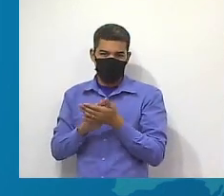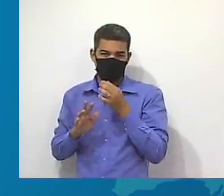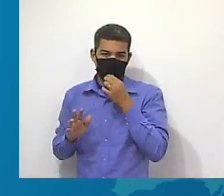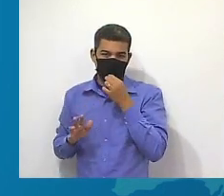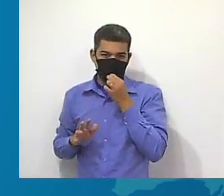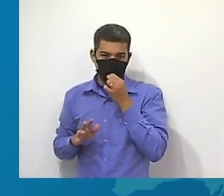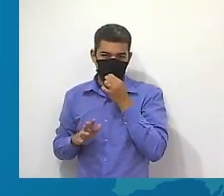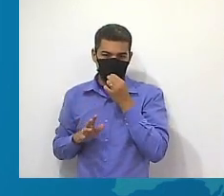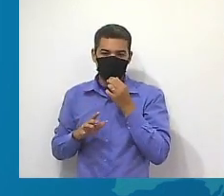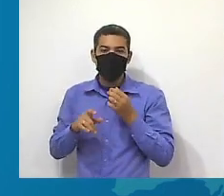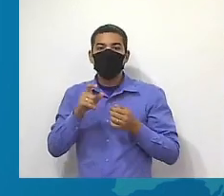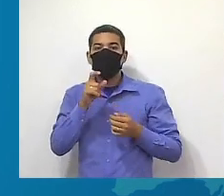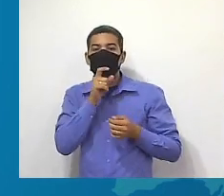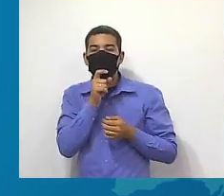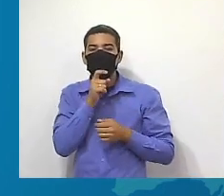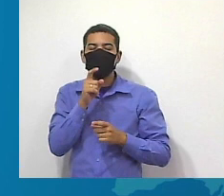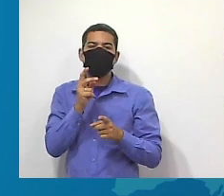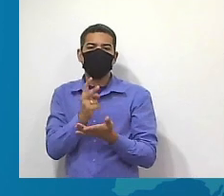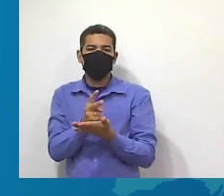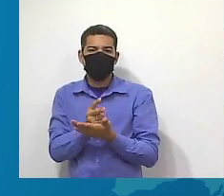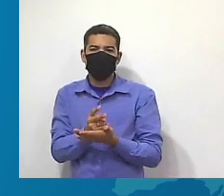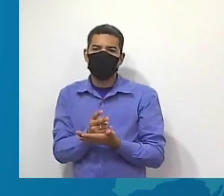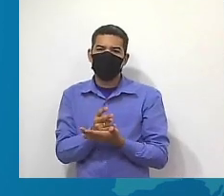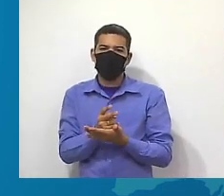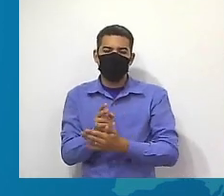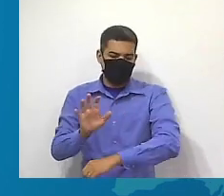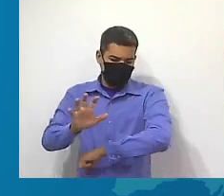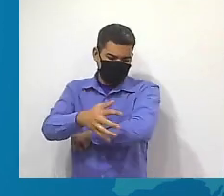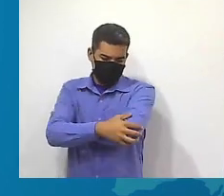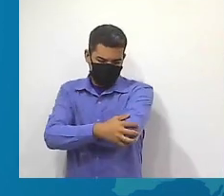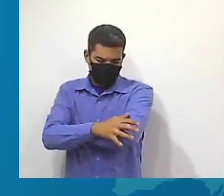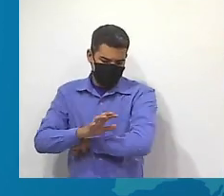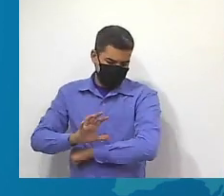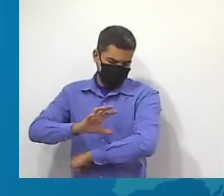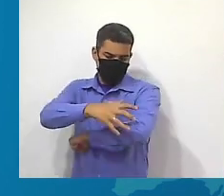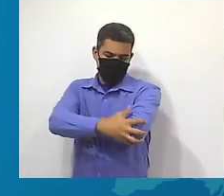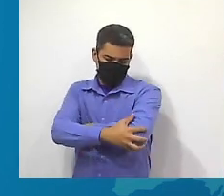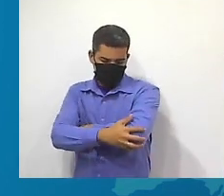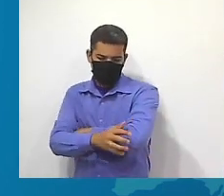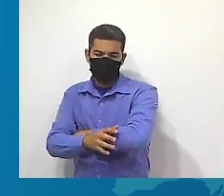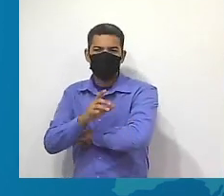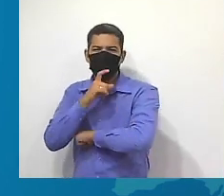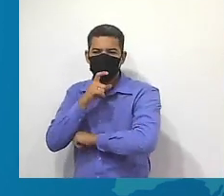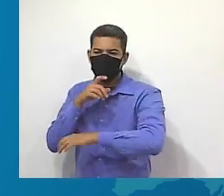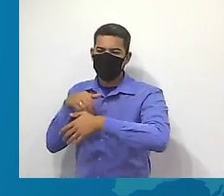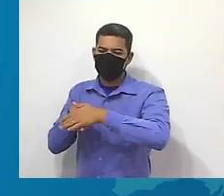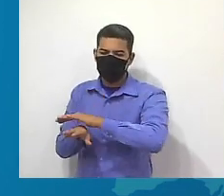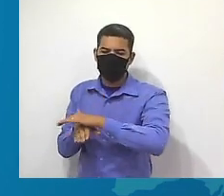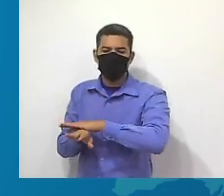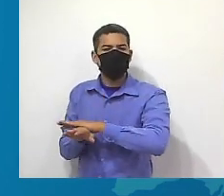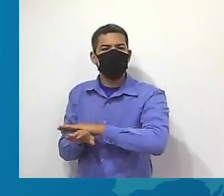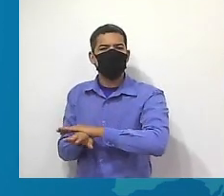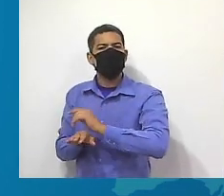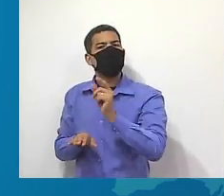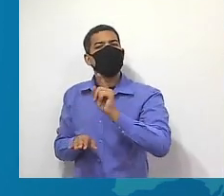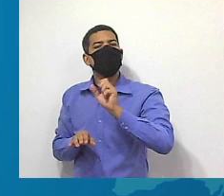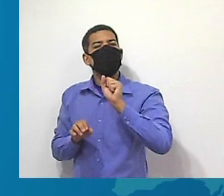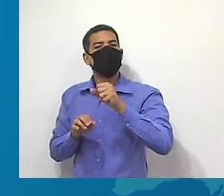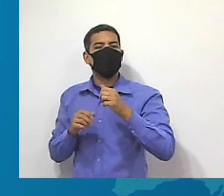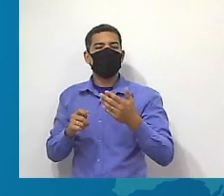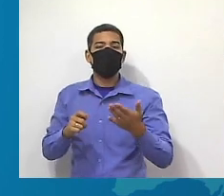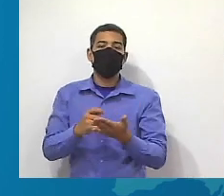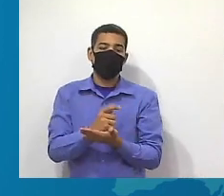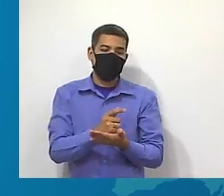todo o jogo, um clube de futebol, por exemplo, colocar aquela bolsa para congelar, ele pode simplesmente comprar uma